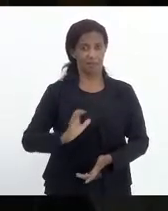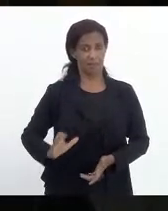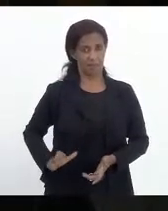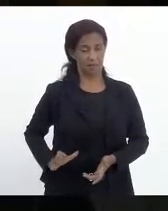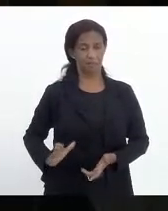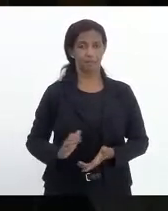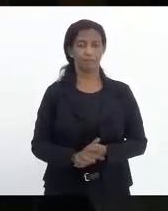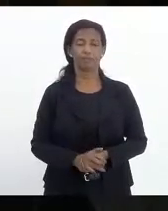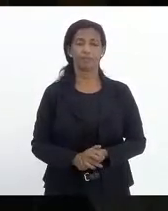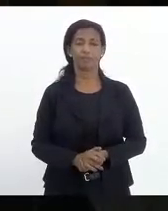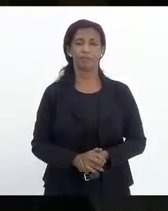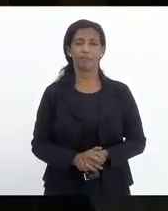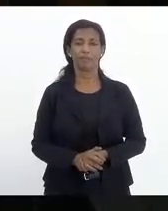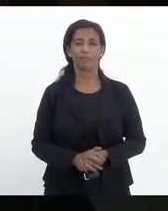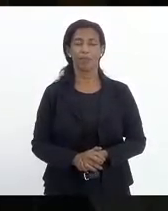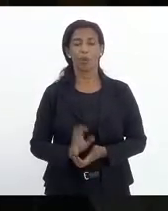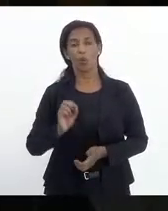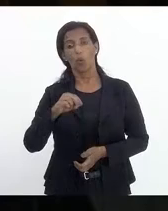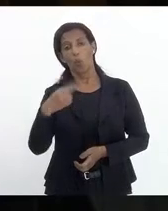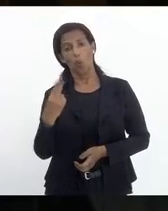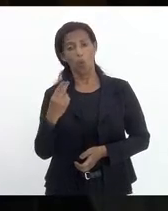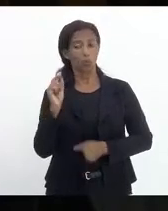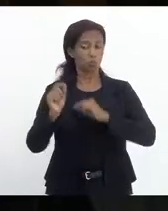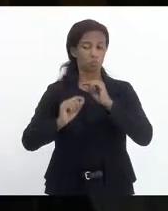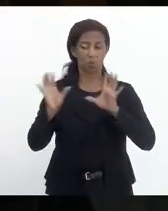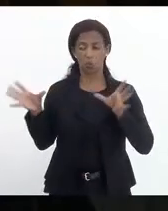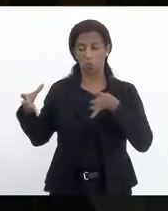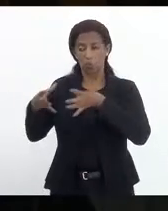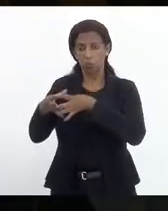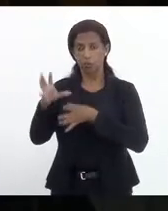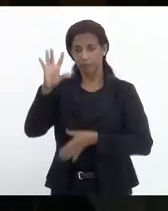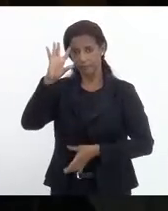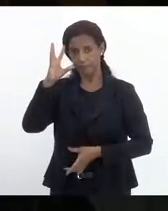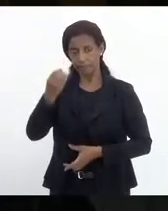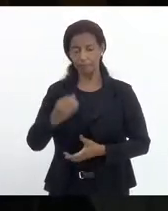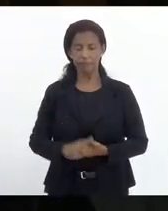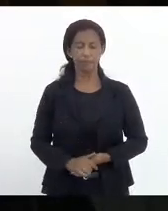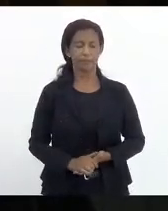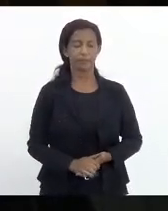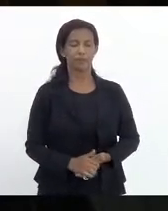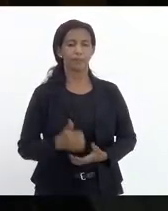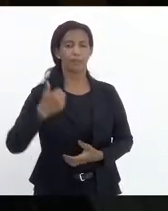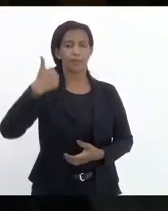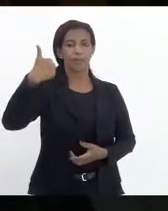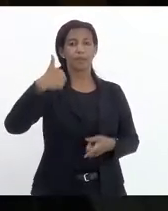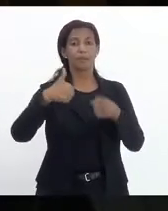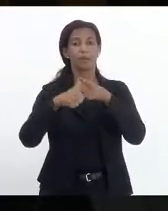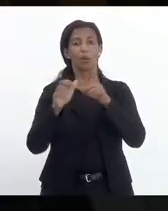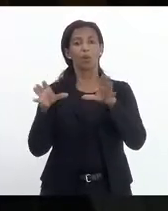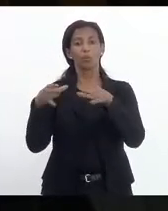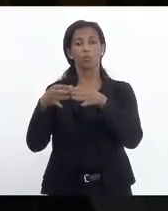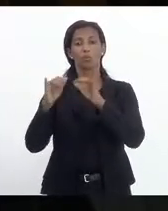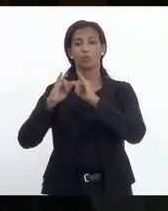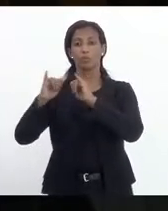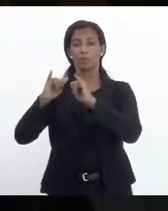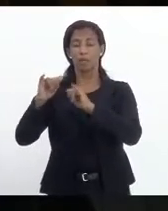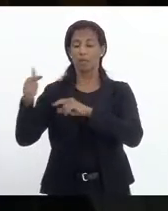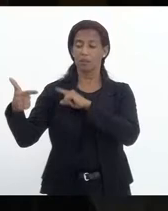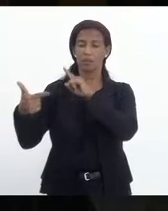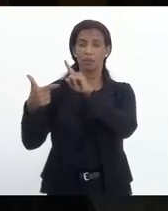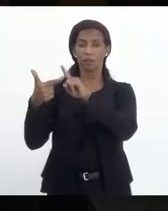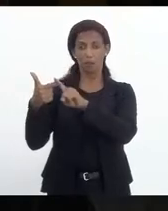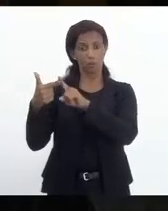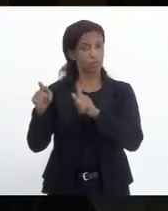sancioná-la segundo o que a gente aqui decidi falei o primeiro conjunto de mensagem o